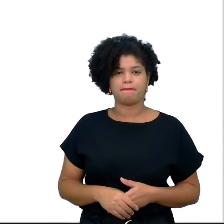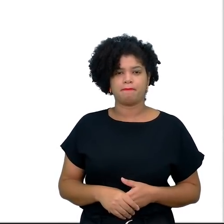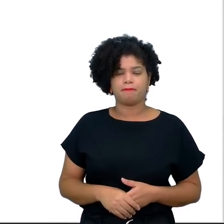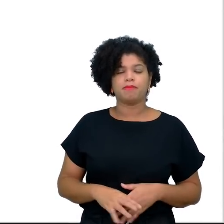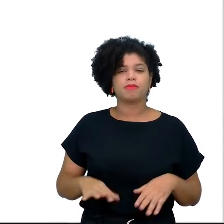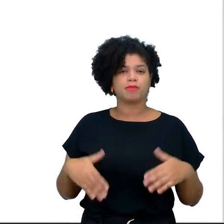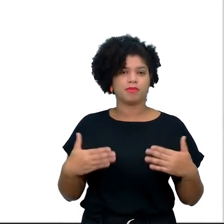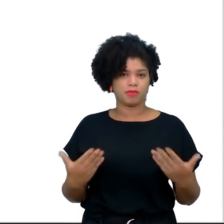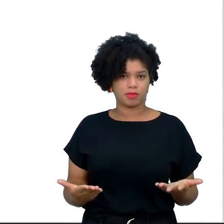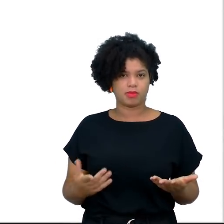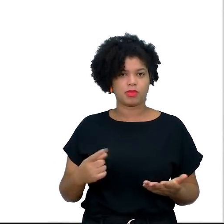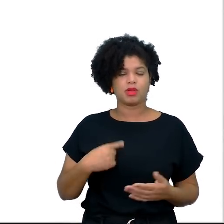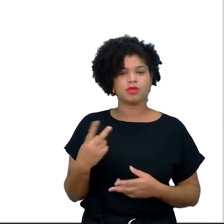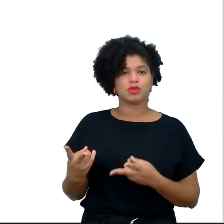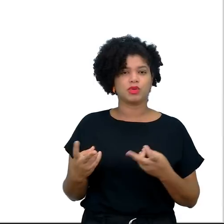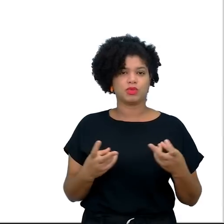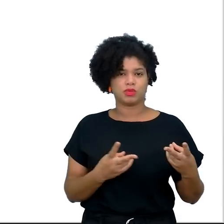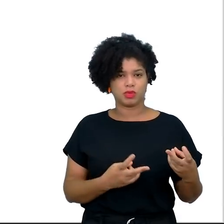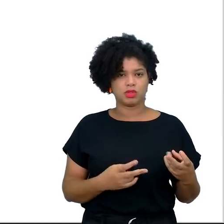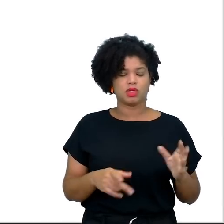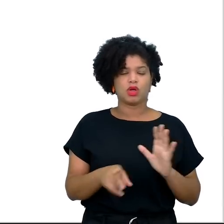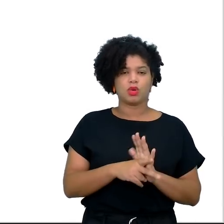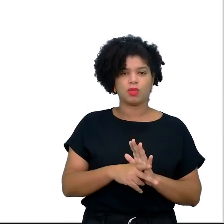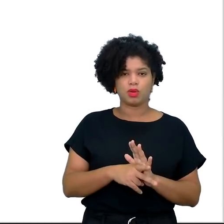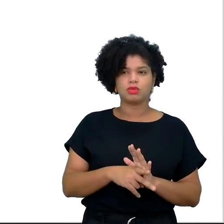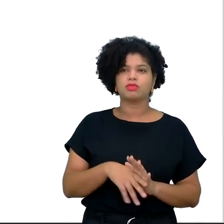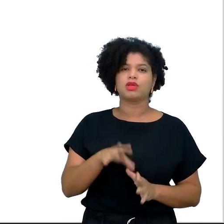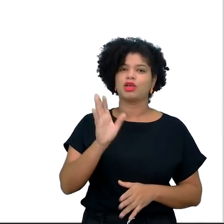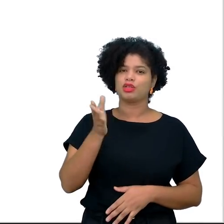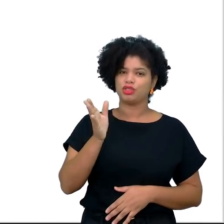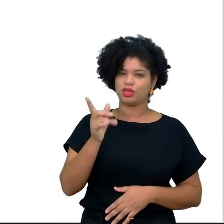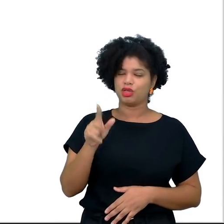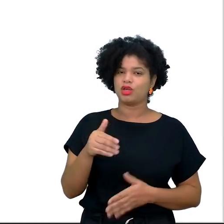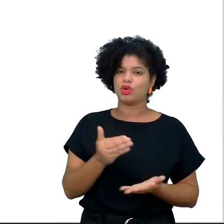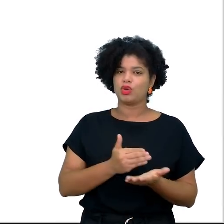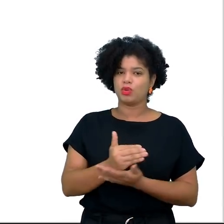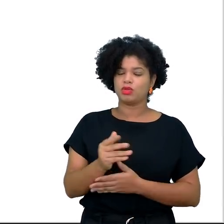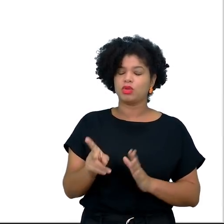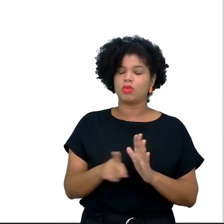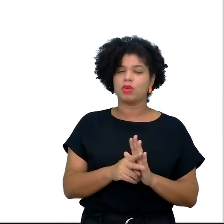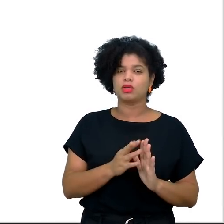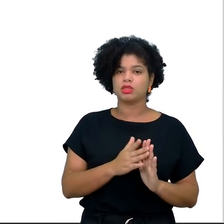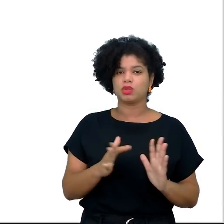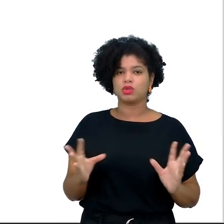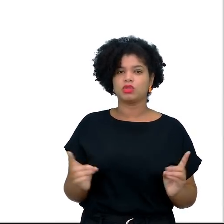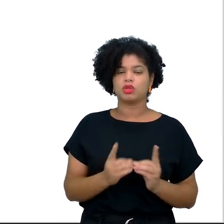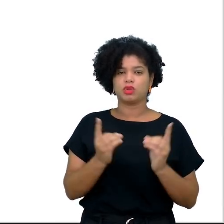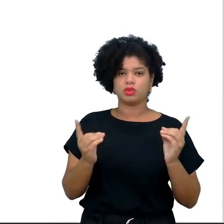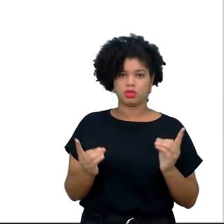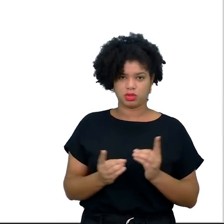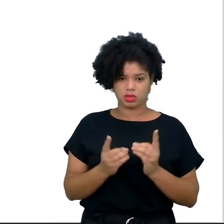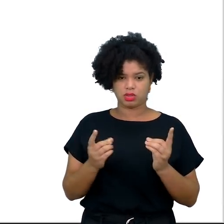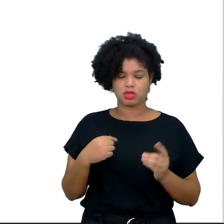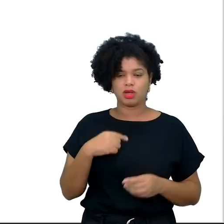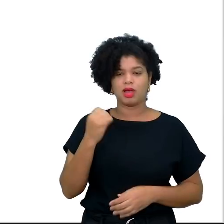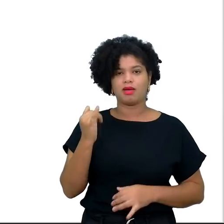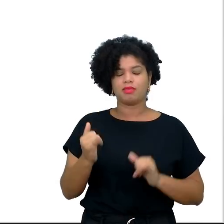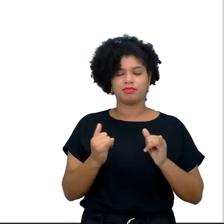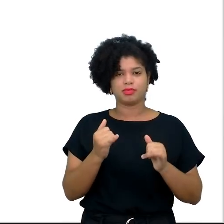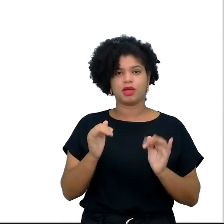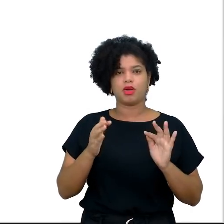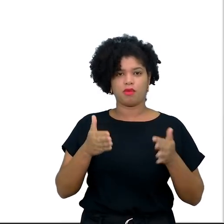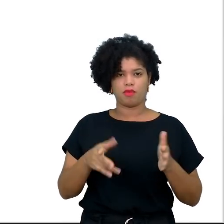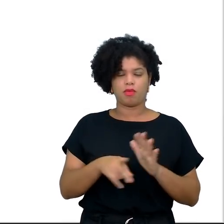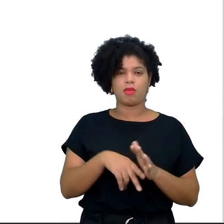Então, assim, a gente olhando já para o início dessa sequência didática, né, porque a gente, vou falar especificamente